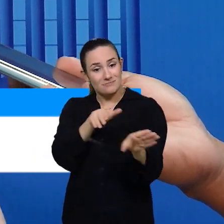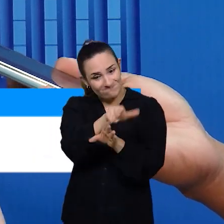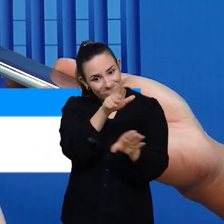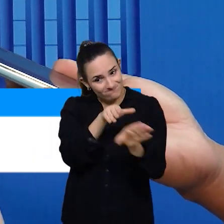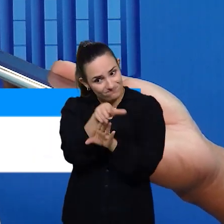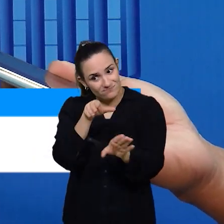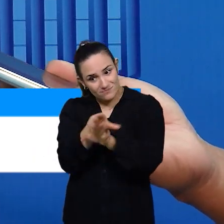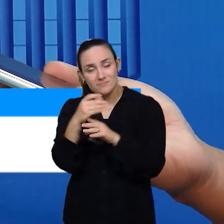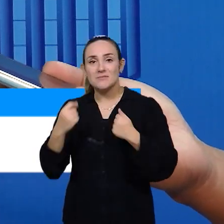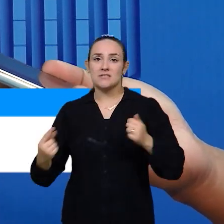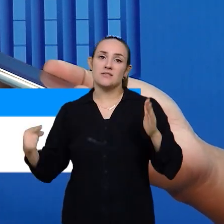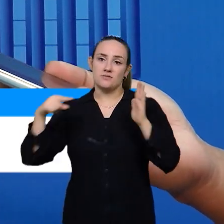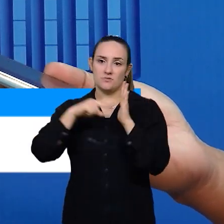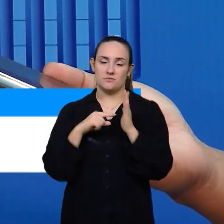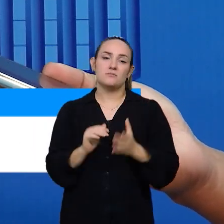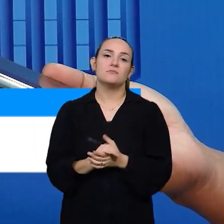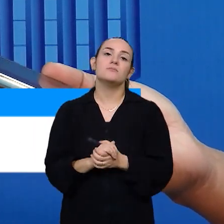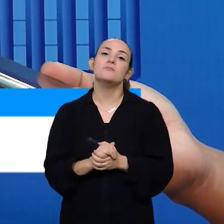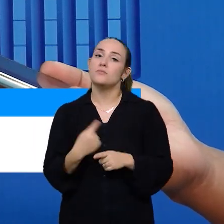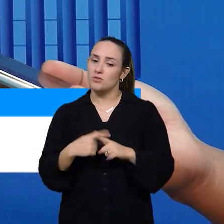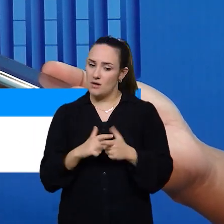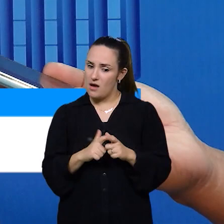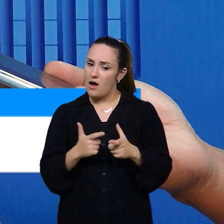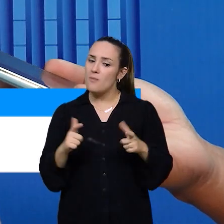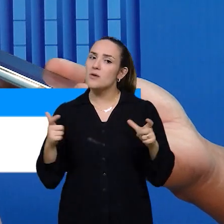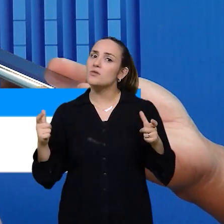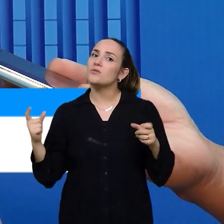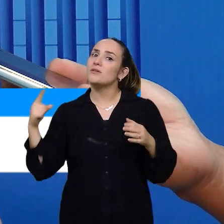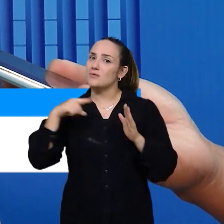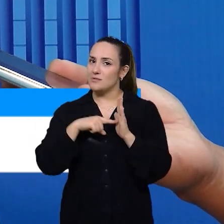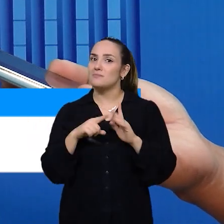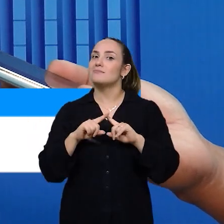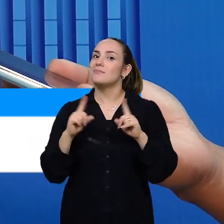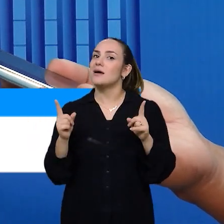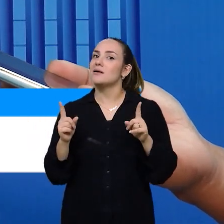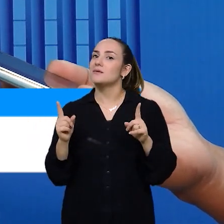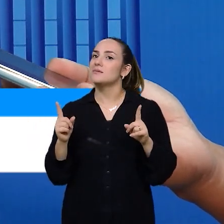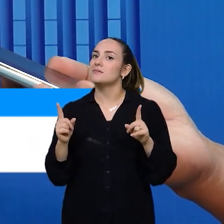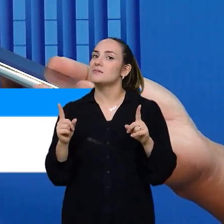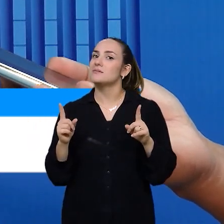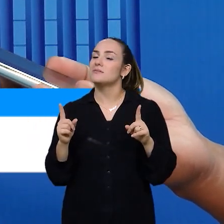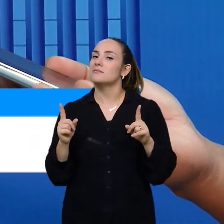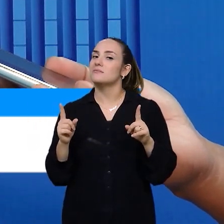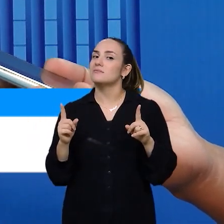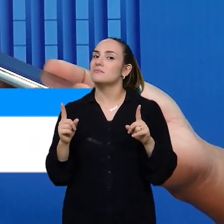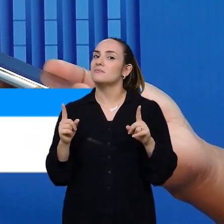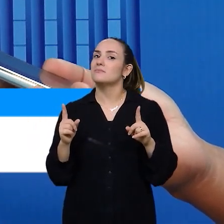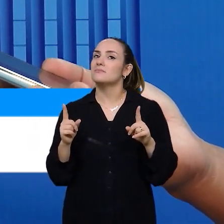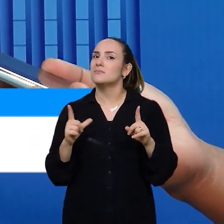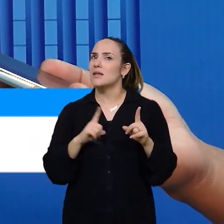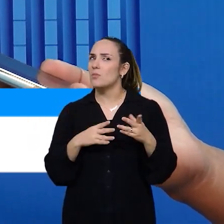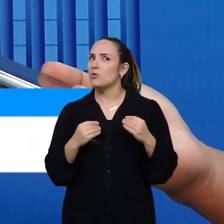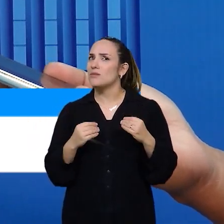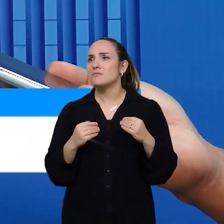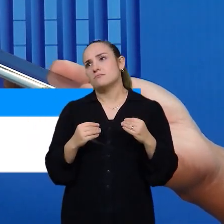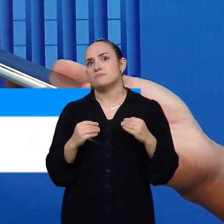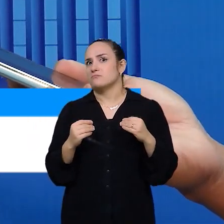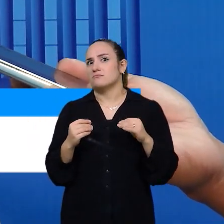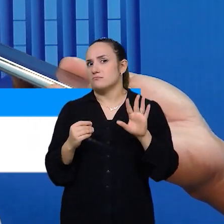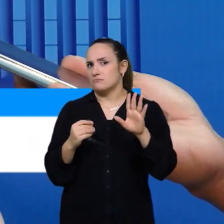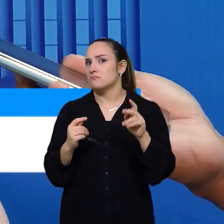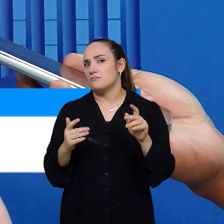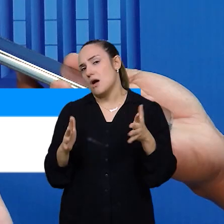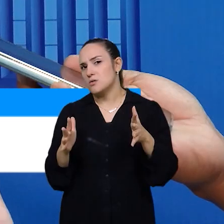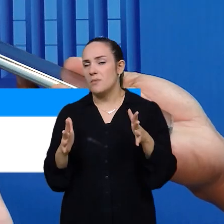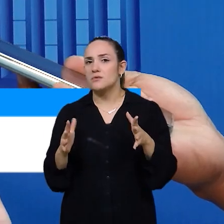a orientação, né? Denuncie, porque realmente tem aumentado as denúncias, mas nós percebemos que não são